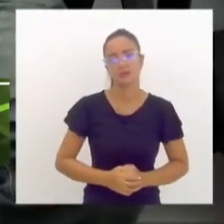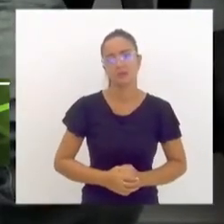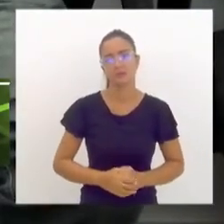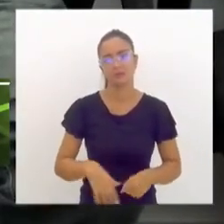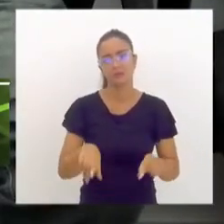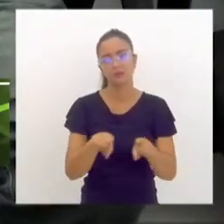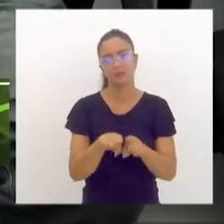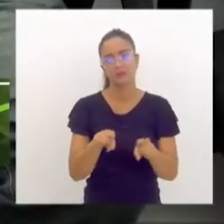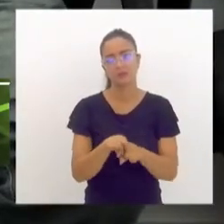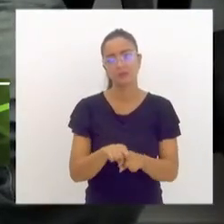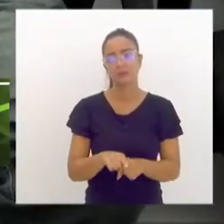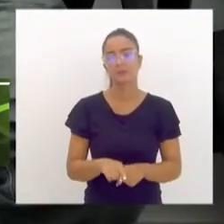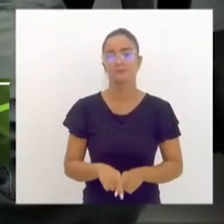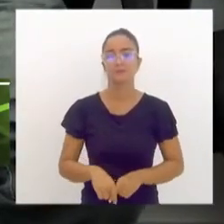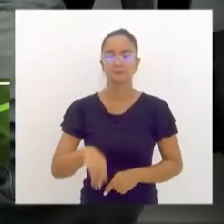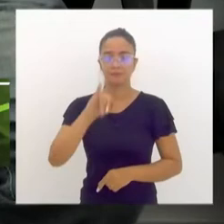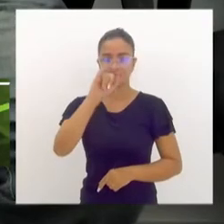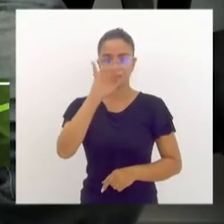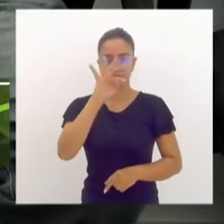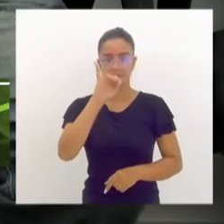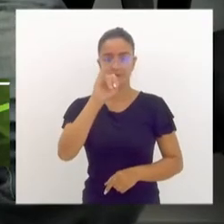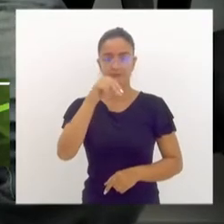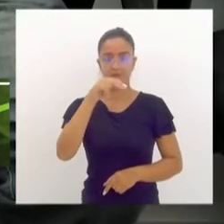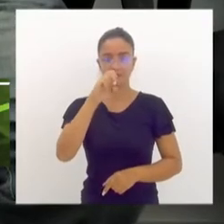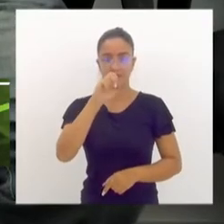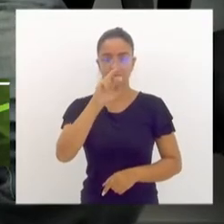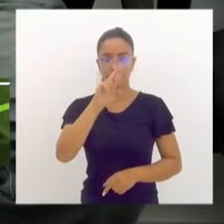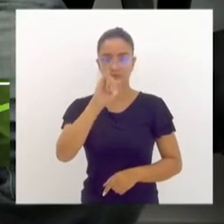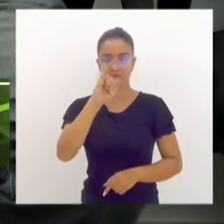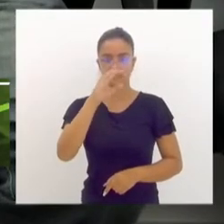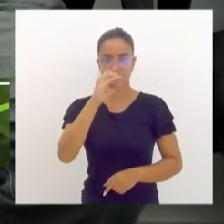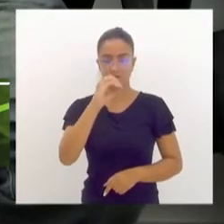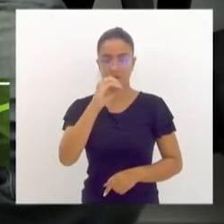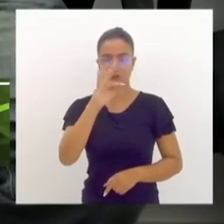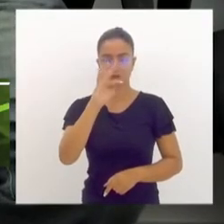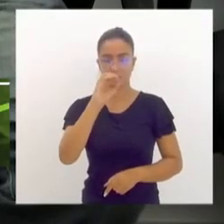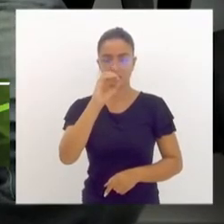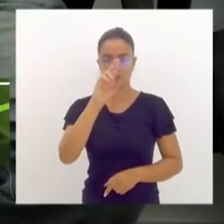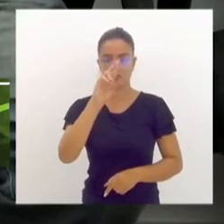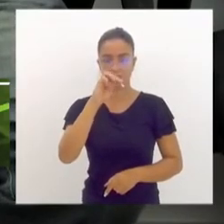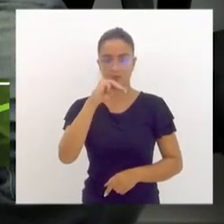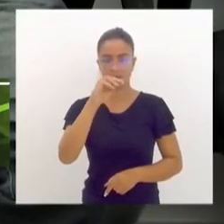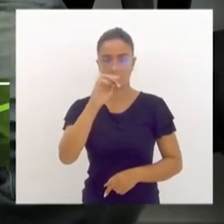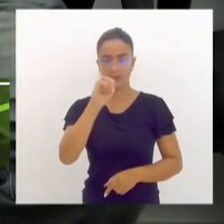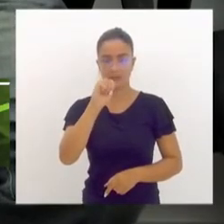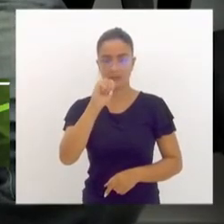fazer parte, numa consulta, num período de